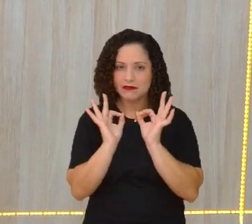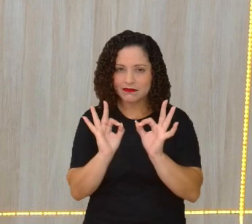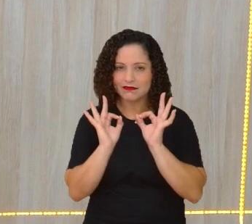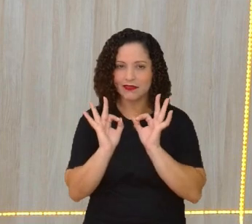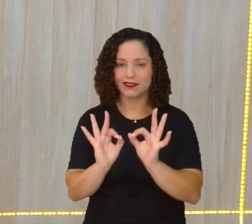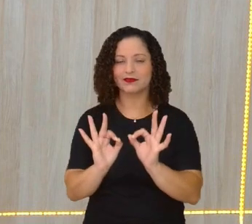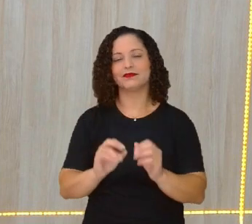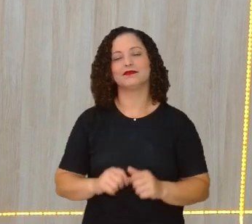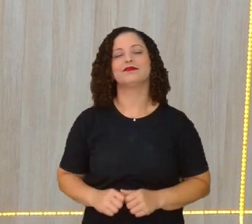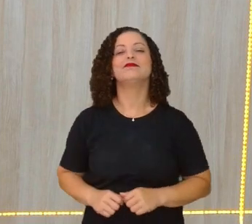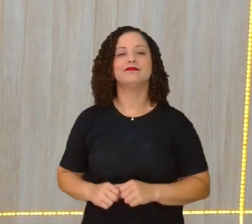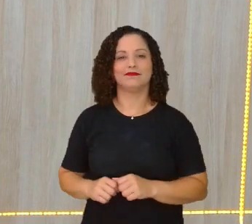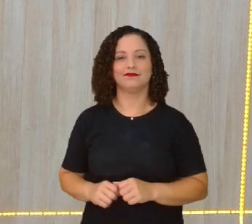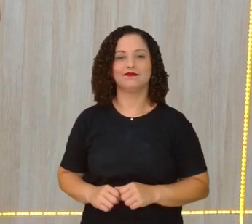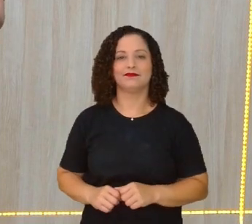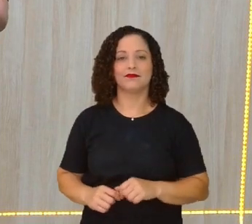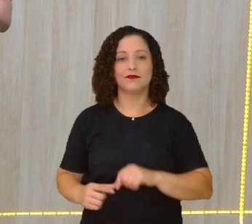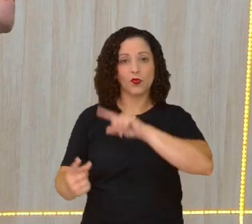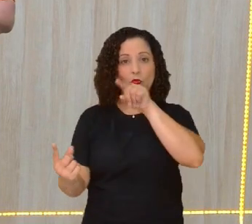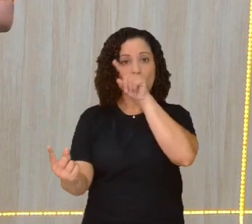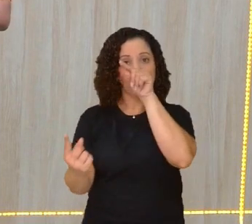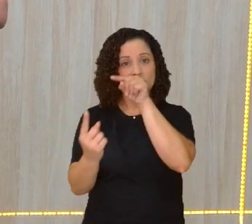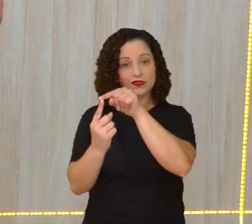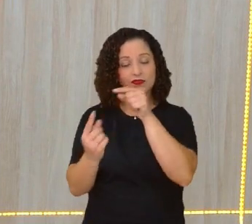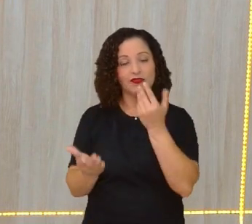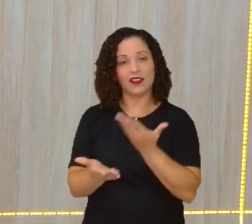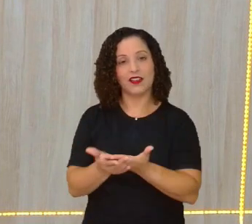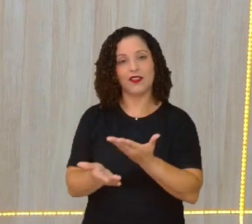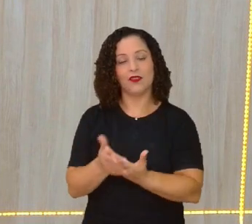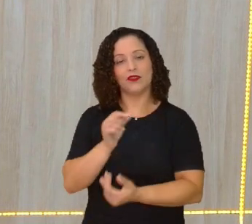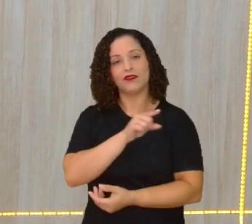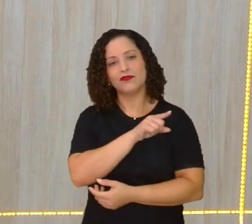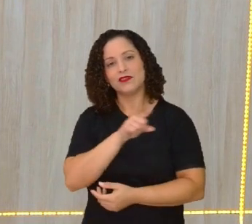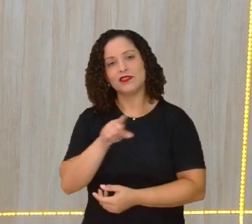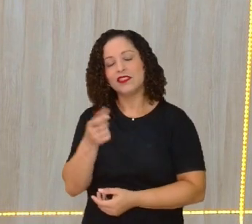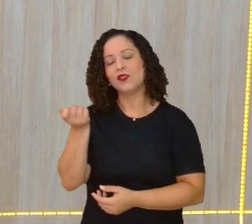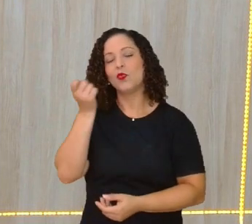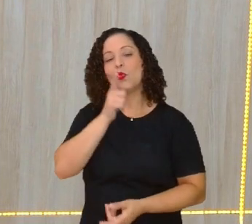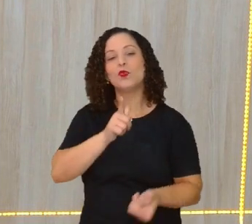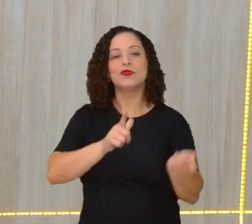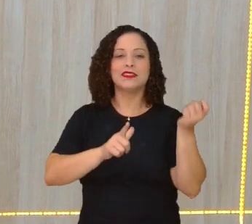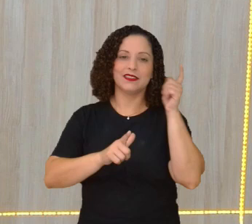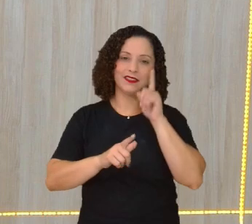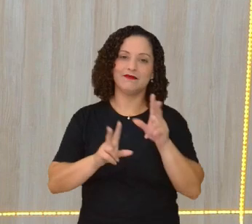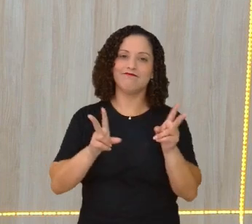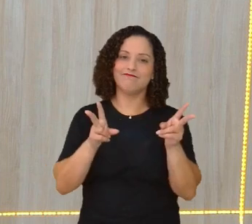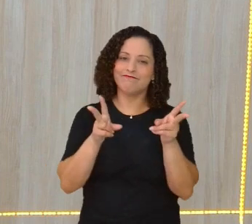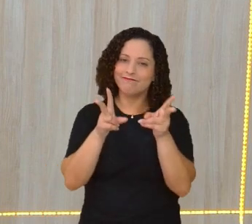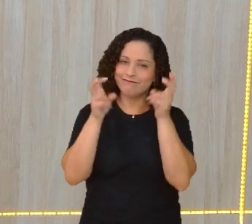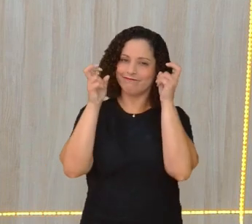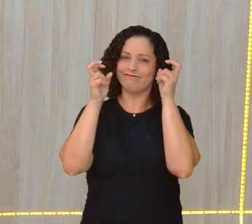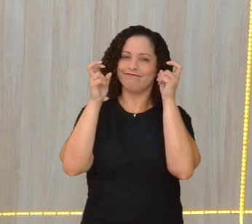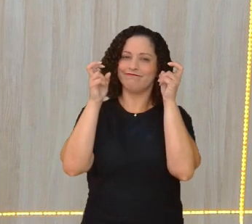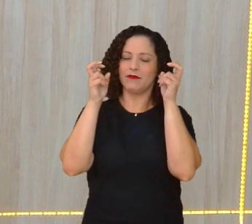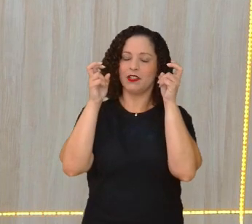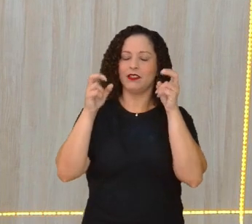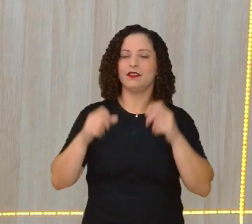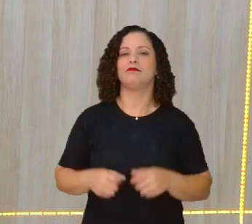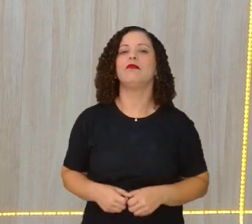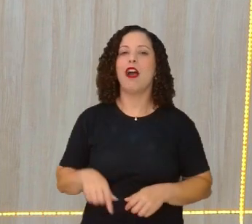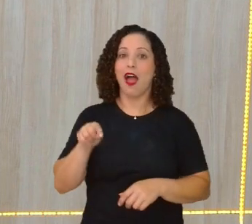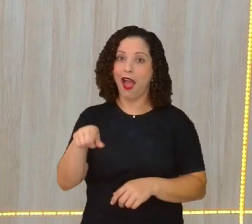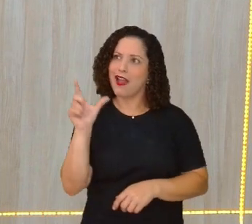Então, o objetivo dessa aula é que você consiga, não é, identificar, não é? Esse aqui